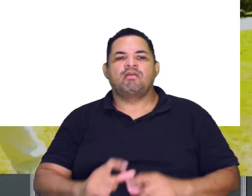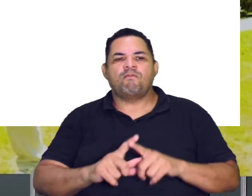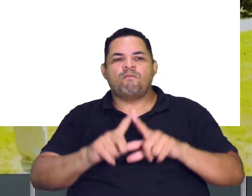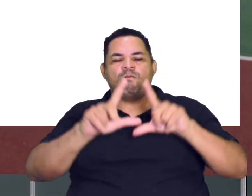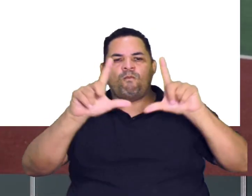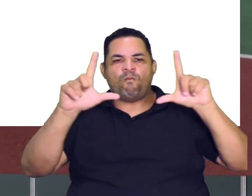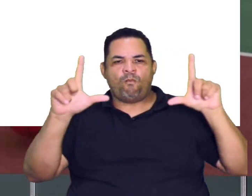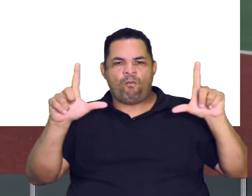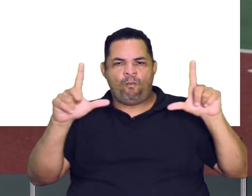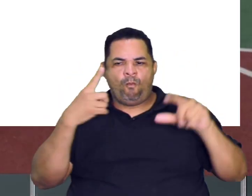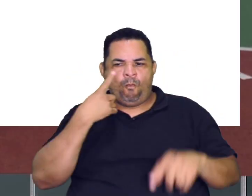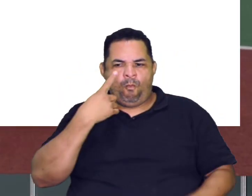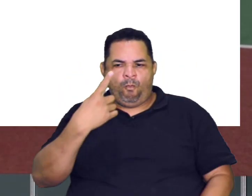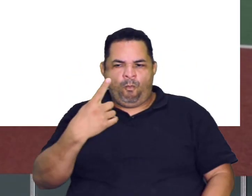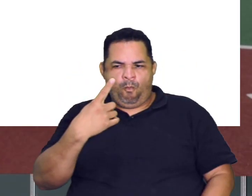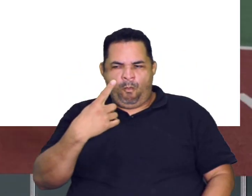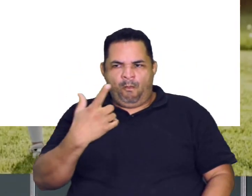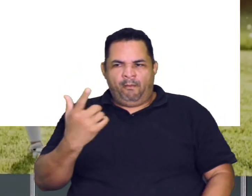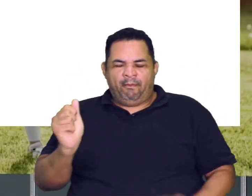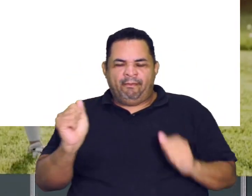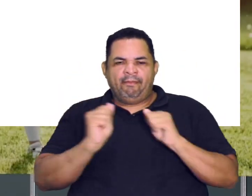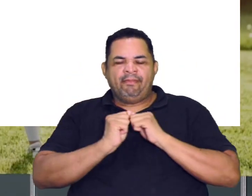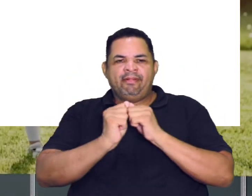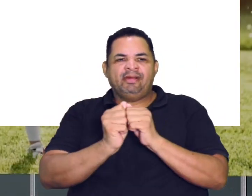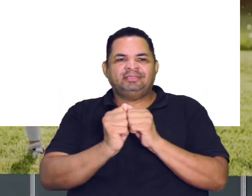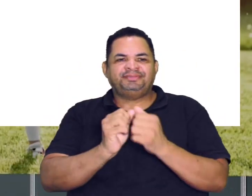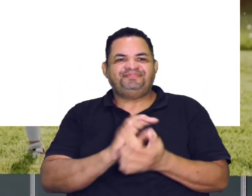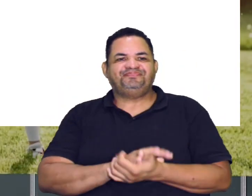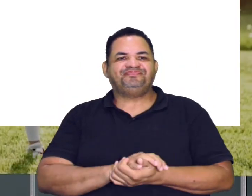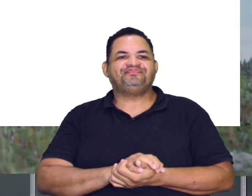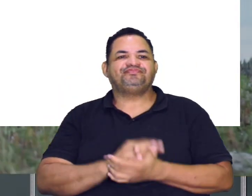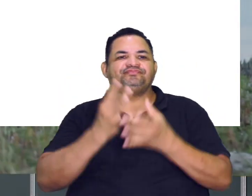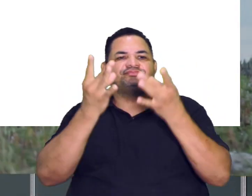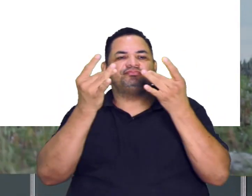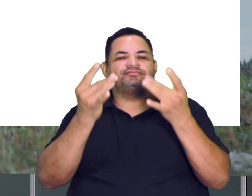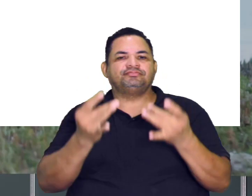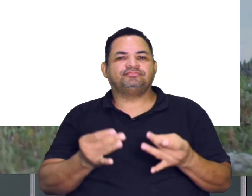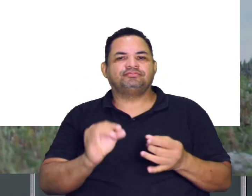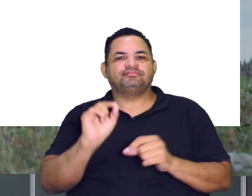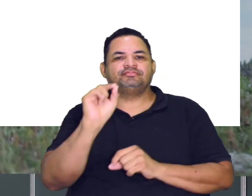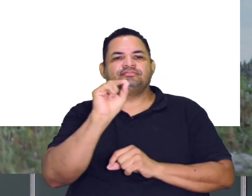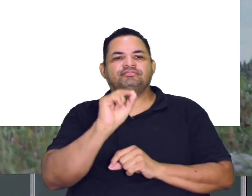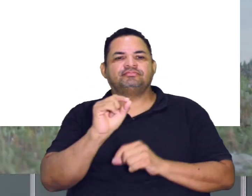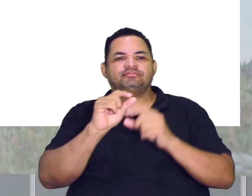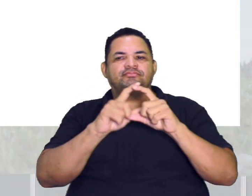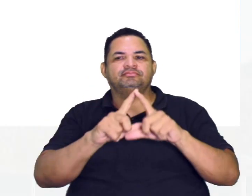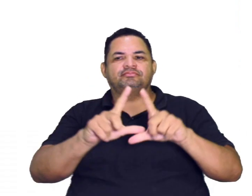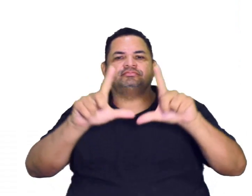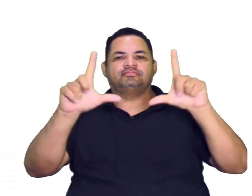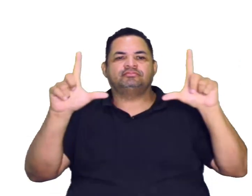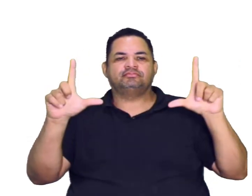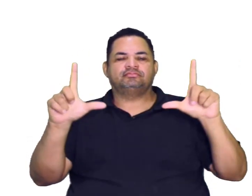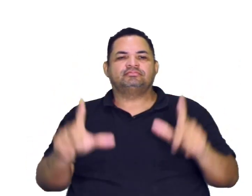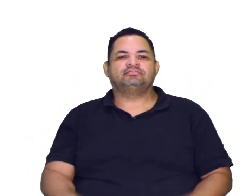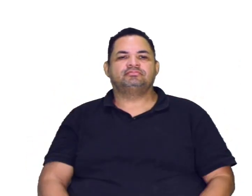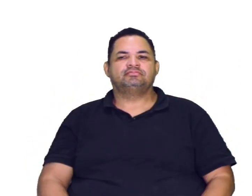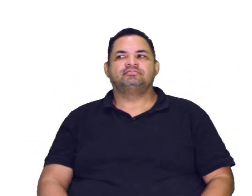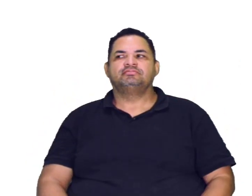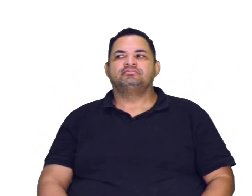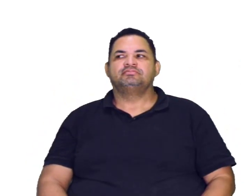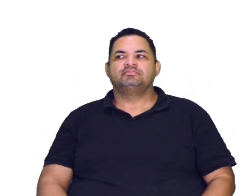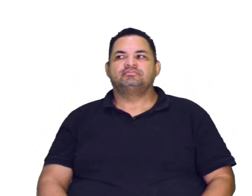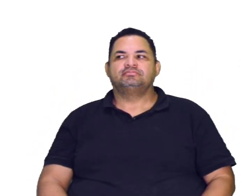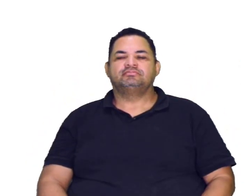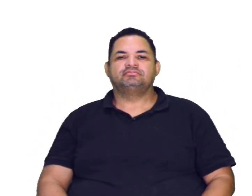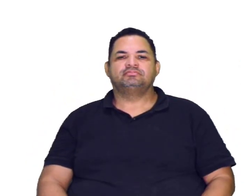aqui esse slide para você olhar de pertinho junto comigo. E ele fala do quê? Pedi aqui para o meu diretor abrir aqui esse slide,